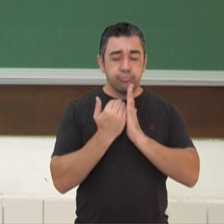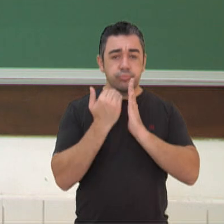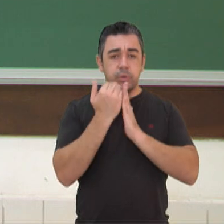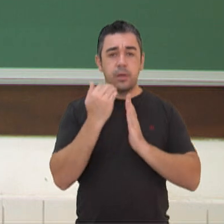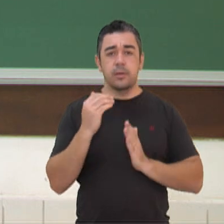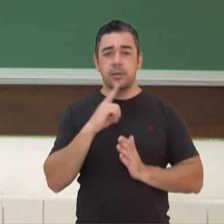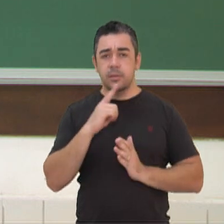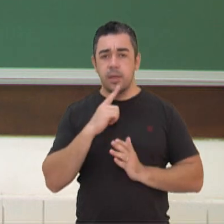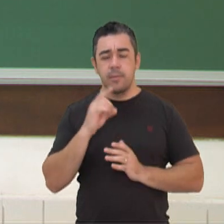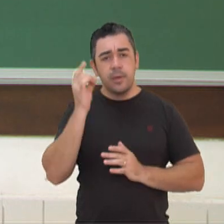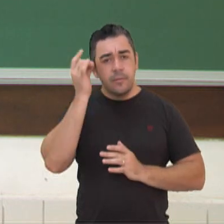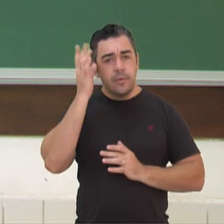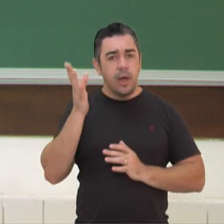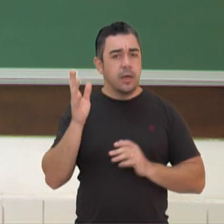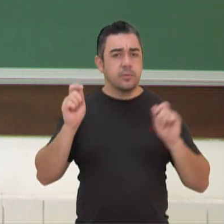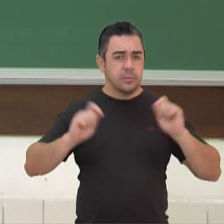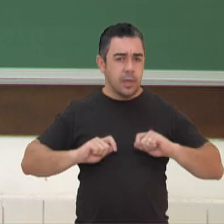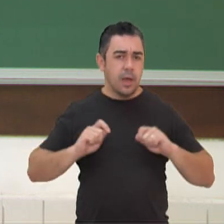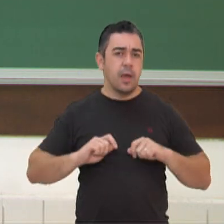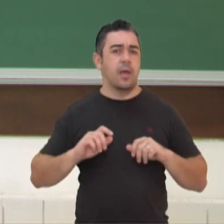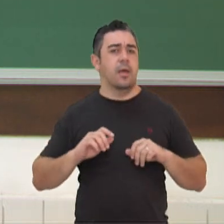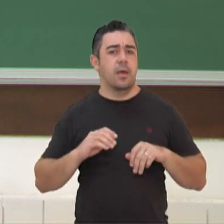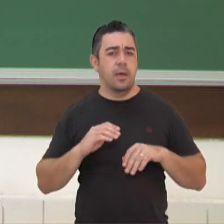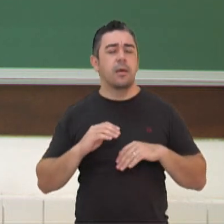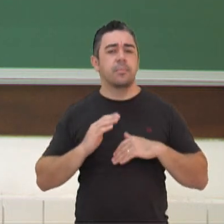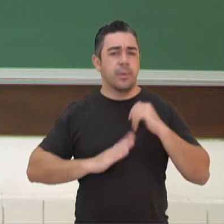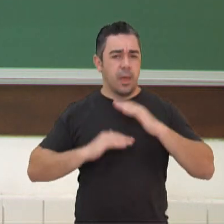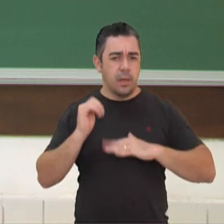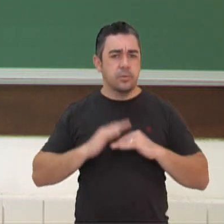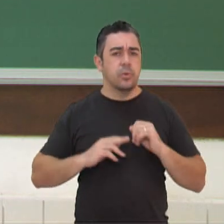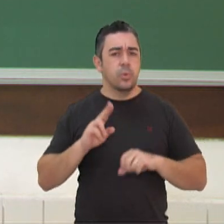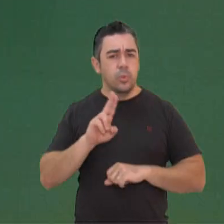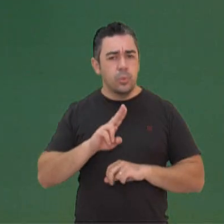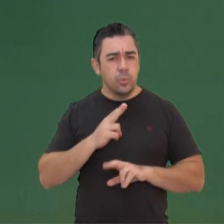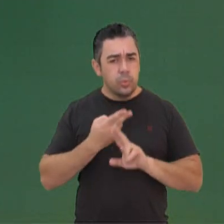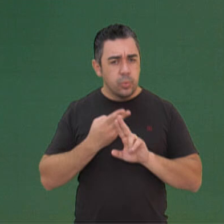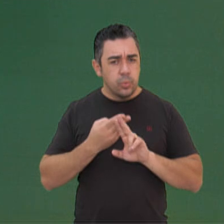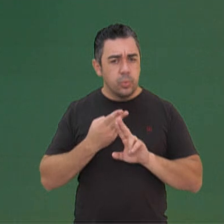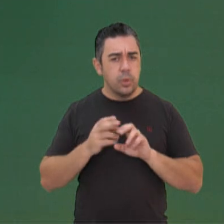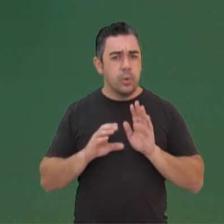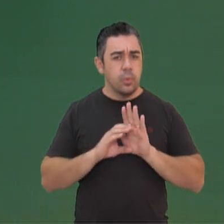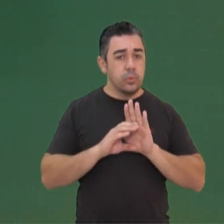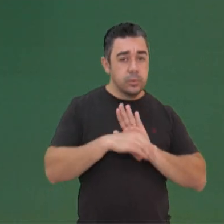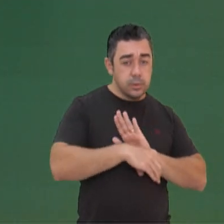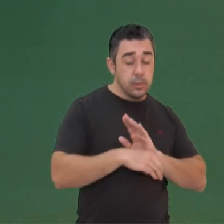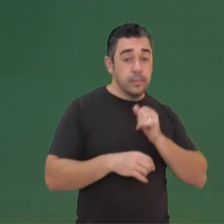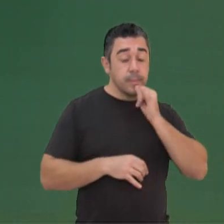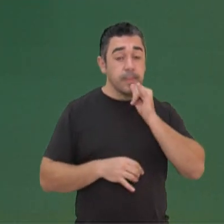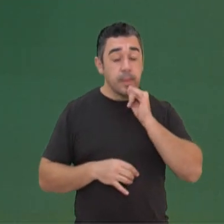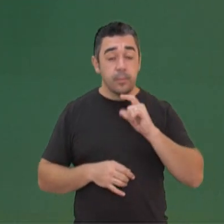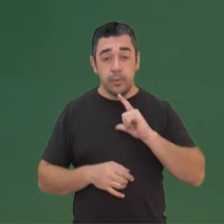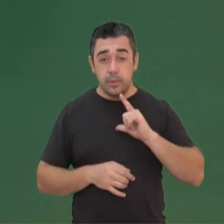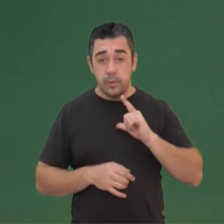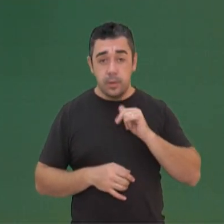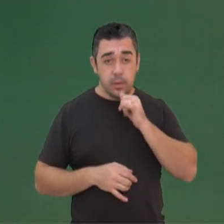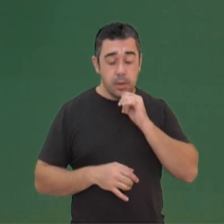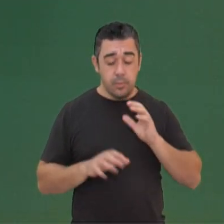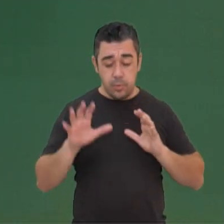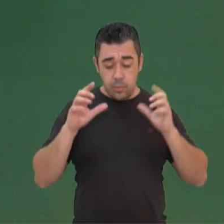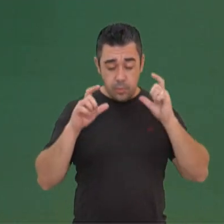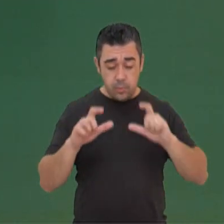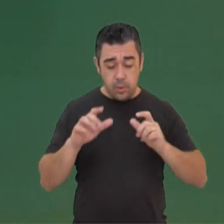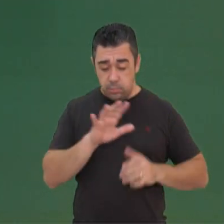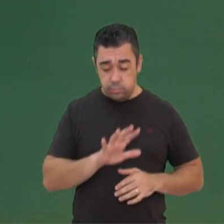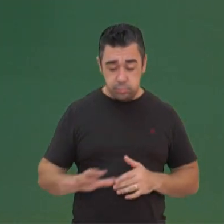mais fácil, é mais prático utilizar esse conceito. Então, se você tem uma carga em determinada região do